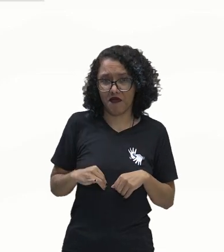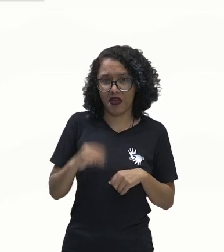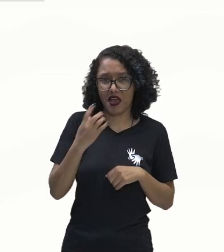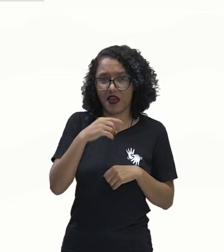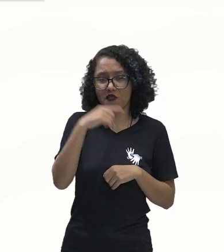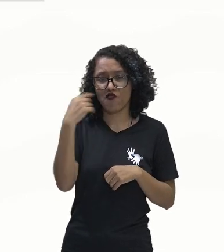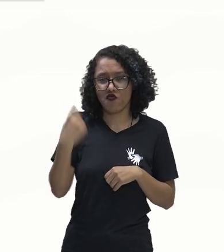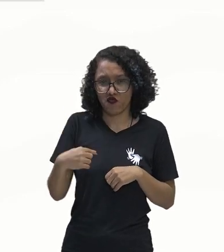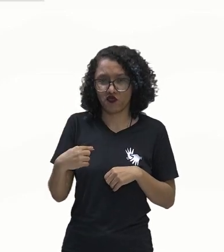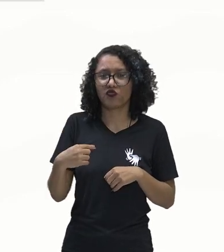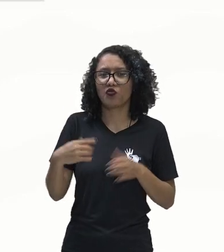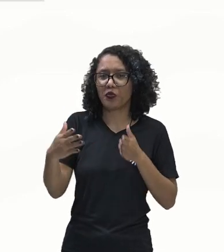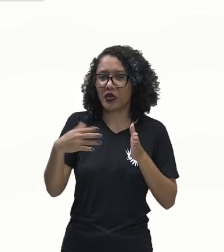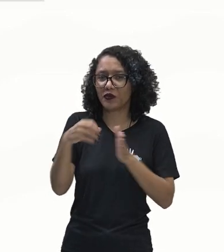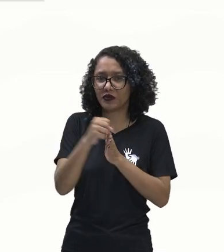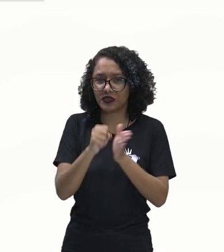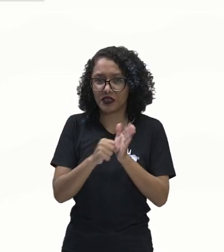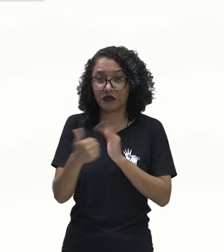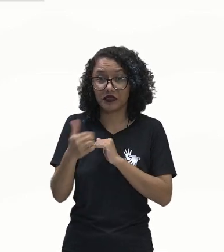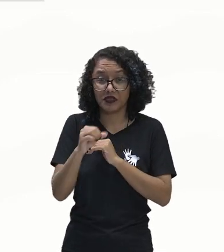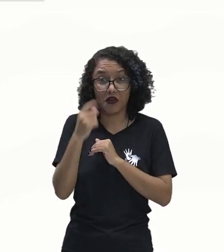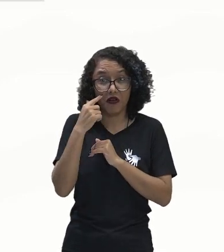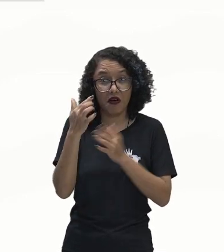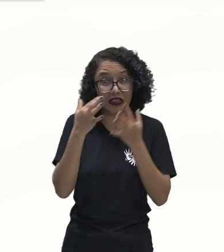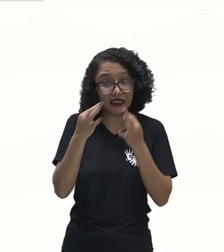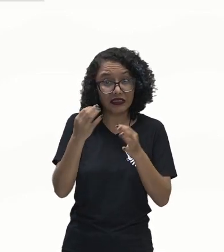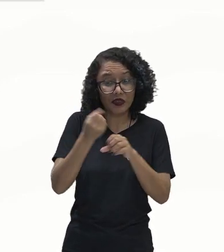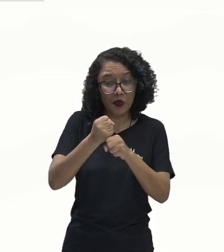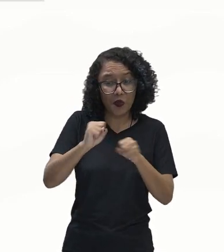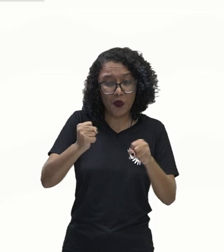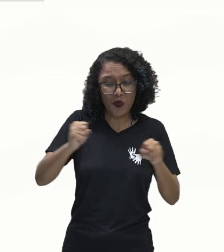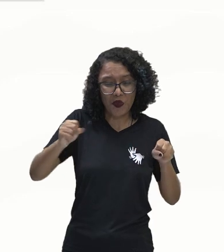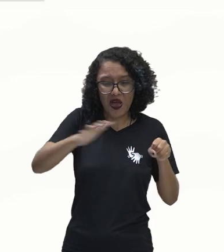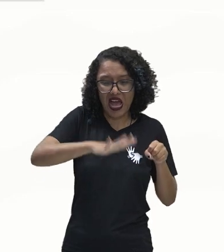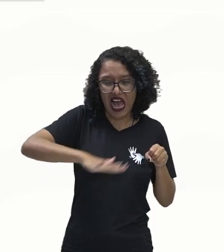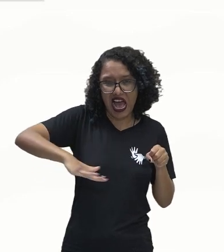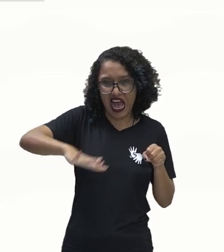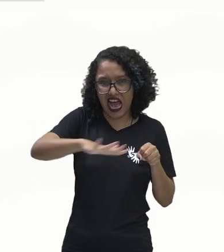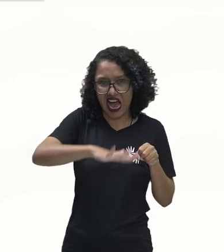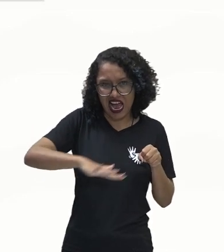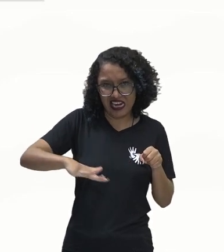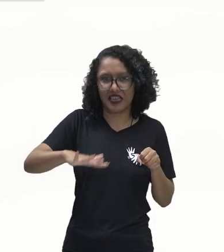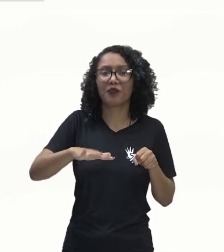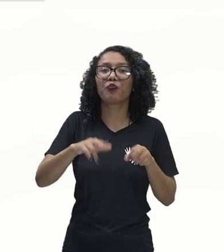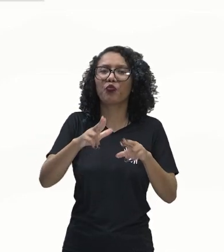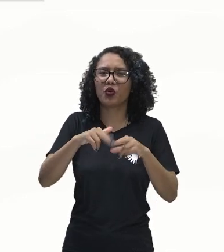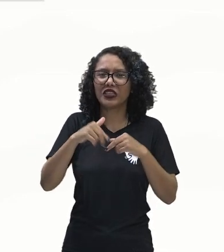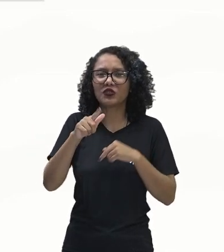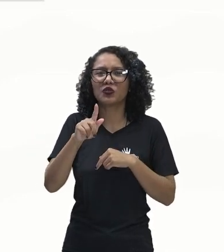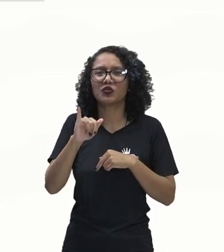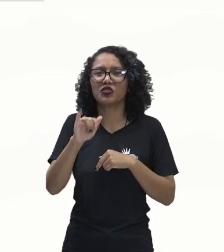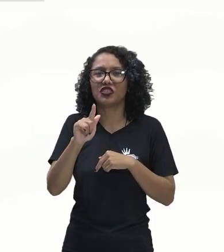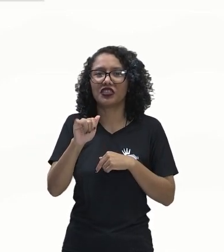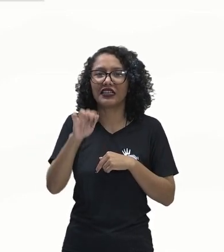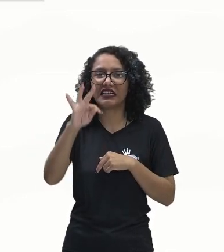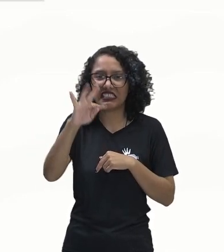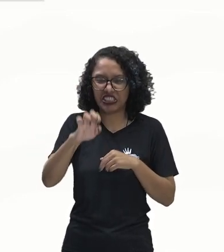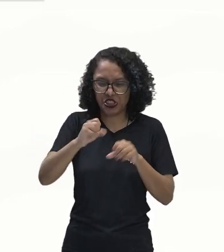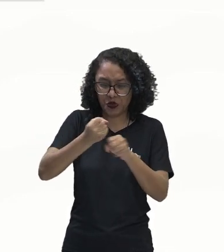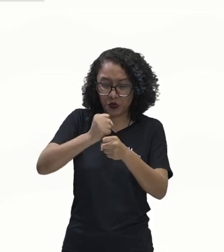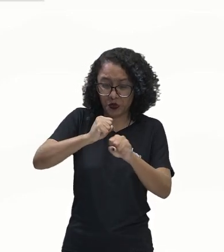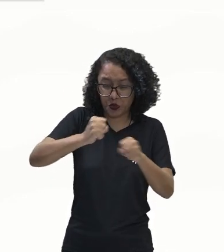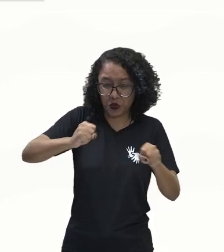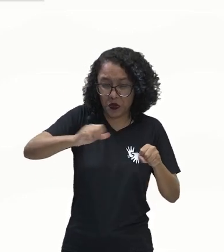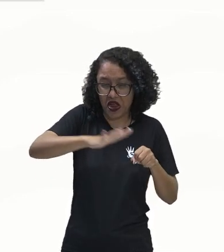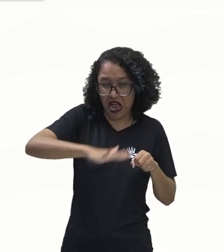prestem atenção na extensão territorial do Império Russo. Por isso que a gente vai chamar de gigante, por conta